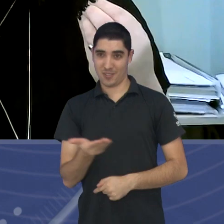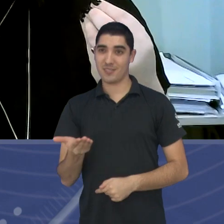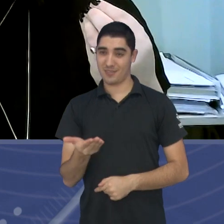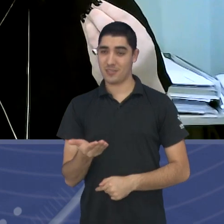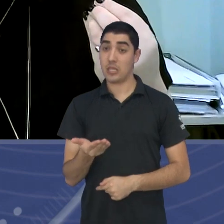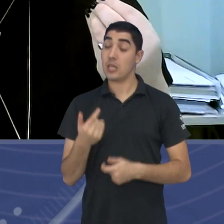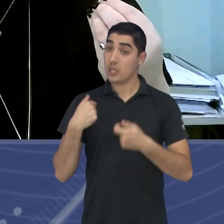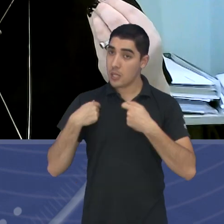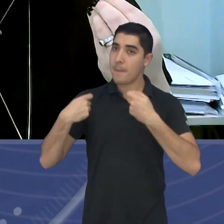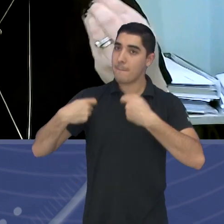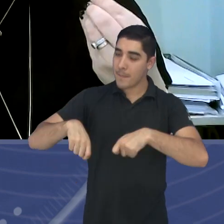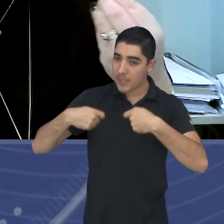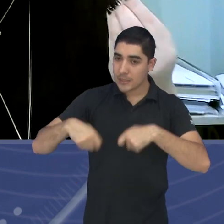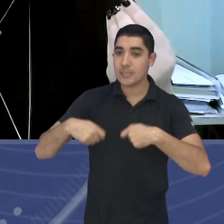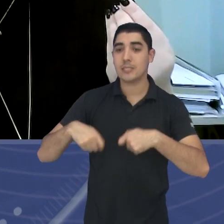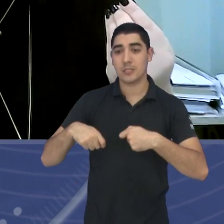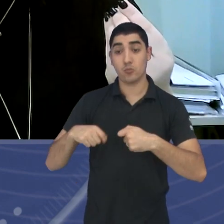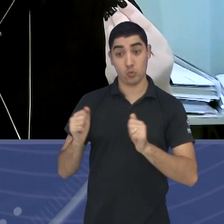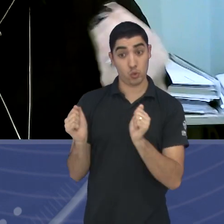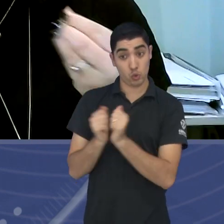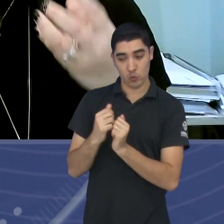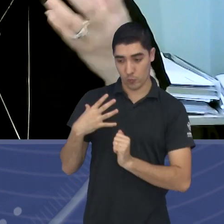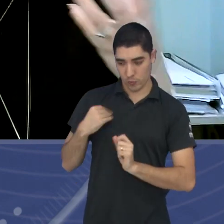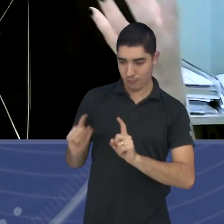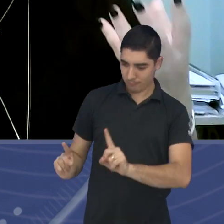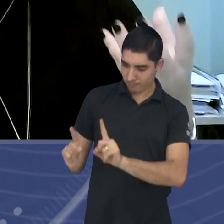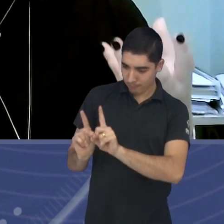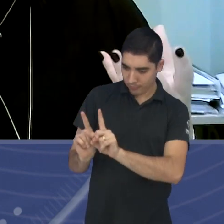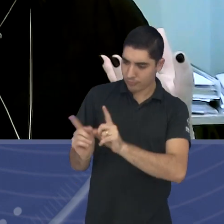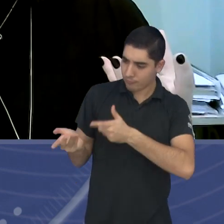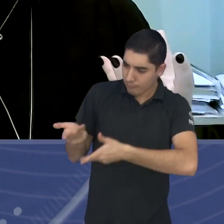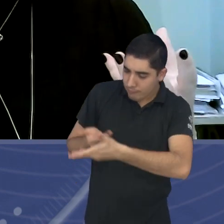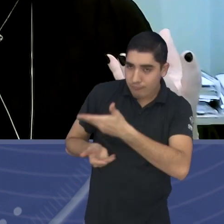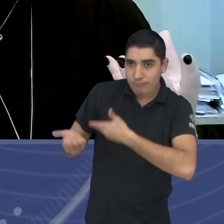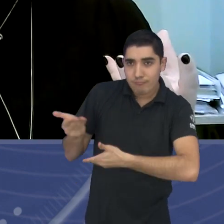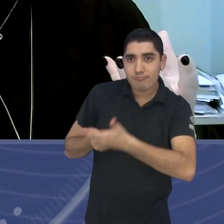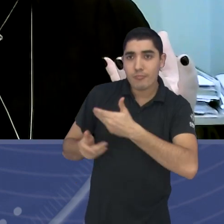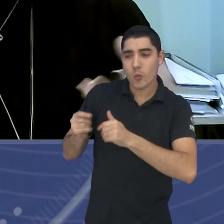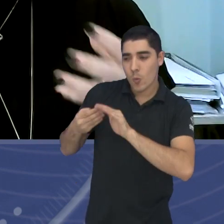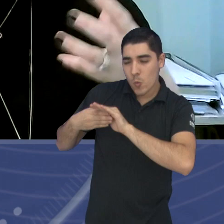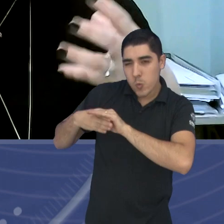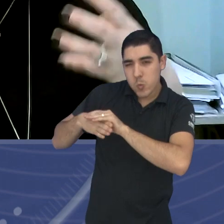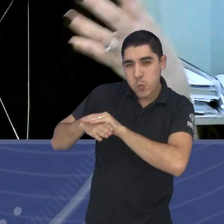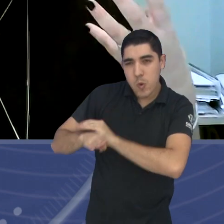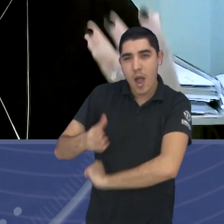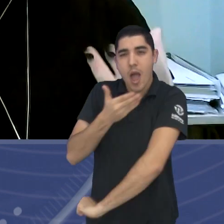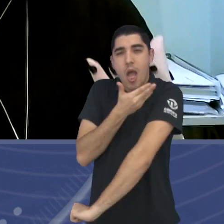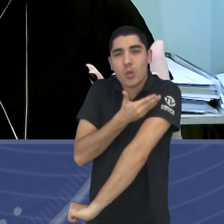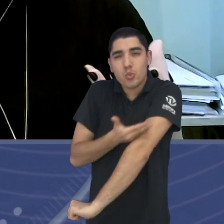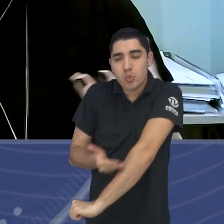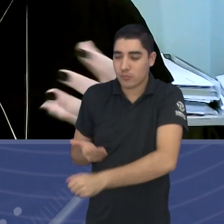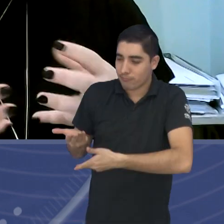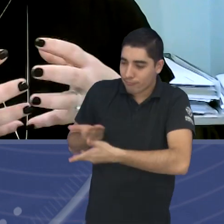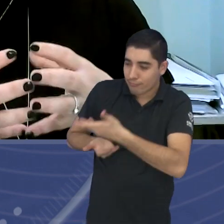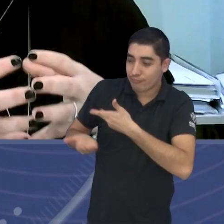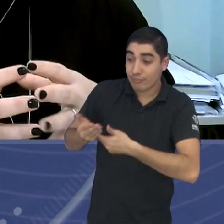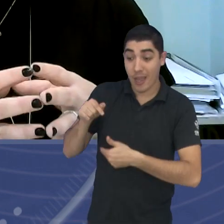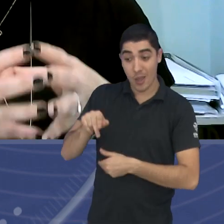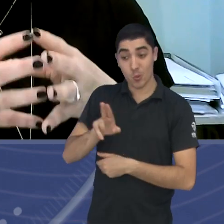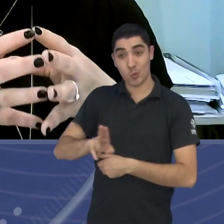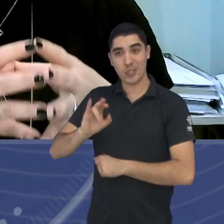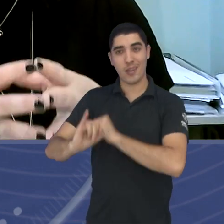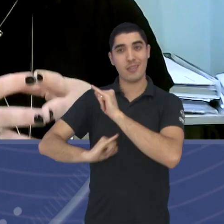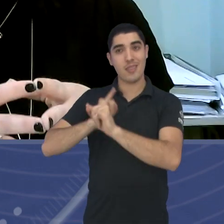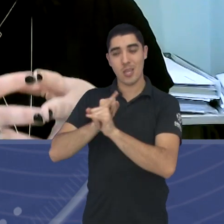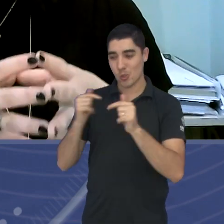junto dele, desenvolver os hábitos que eu quero implementar, os hábitos mais saudáveis,